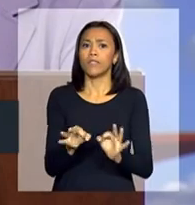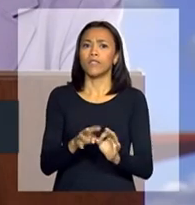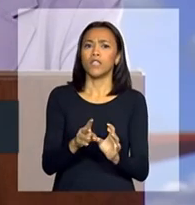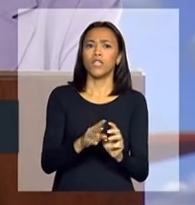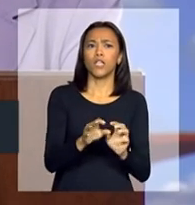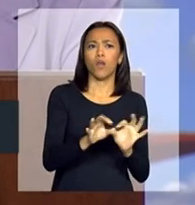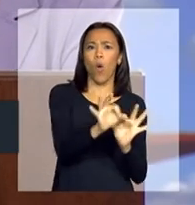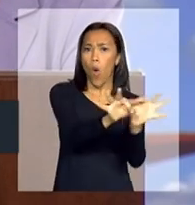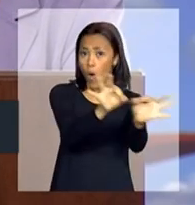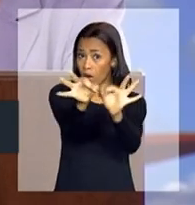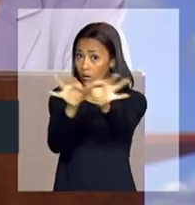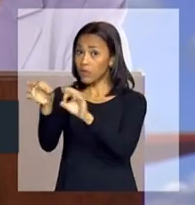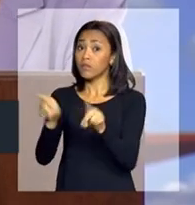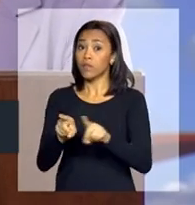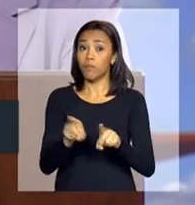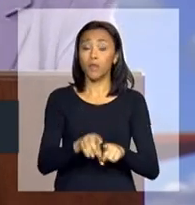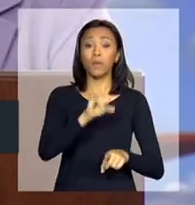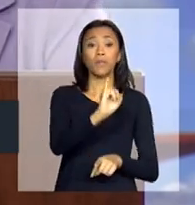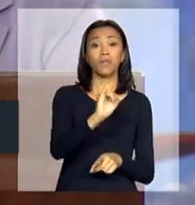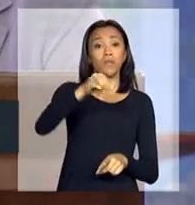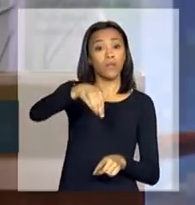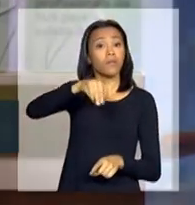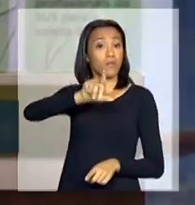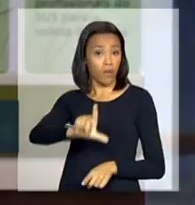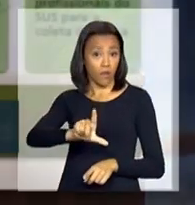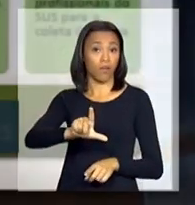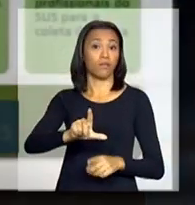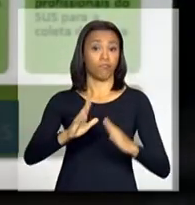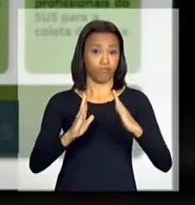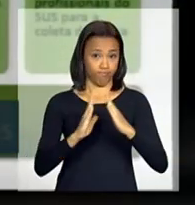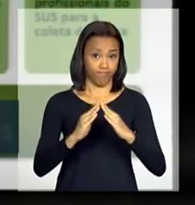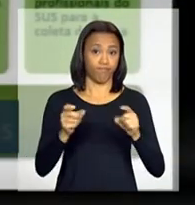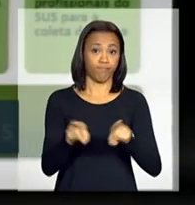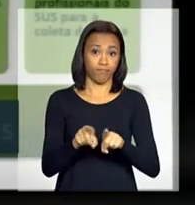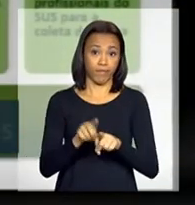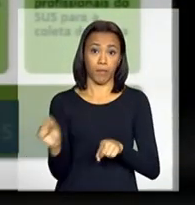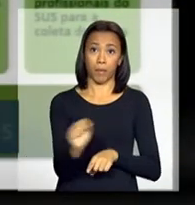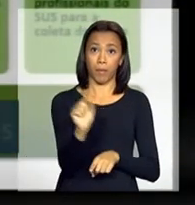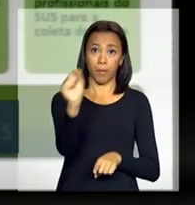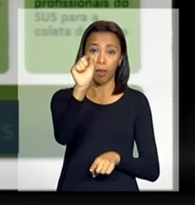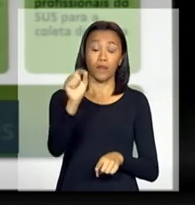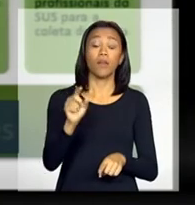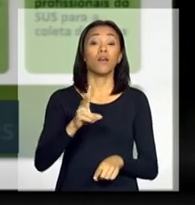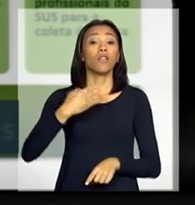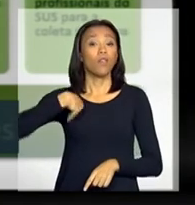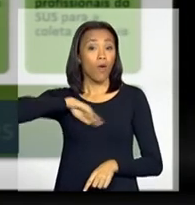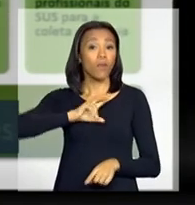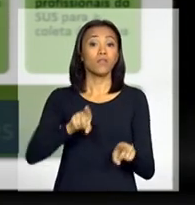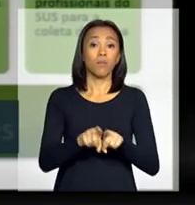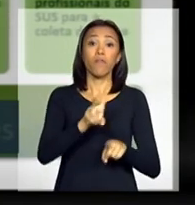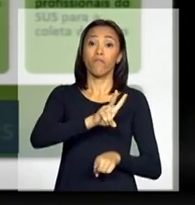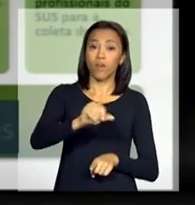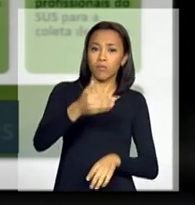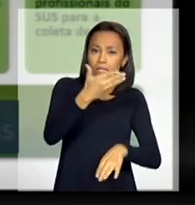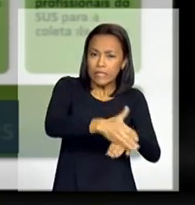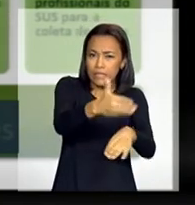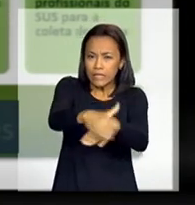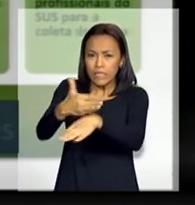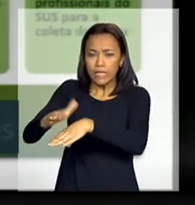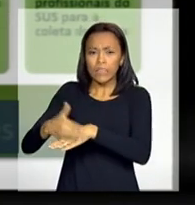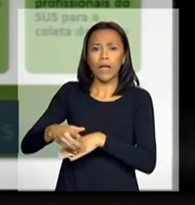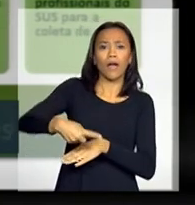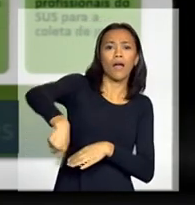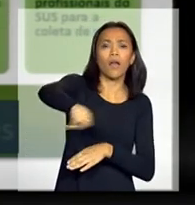institutos de medicina legal mais ainda capacitar íamos os profissionais da área da saúde